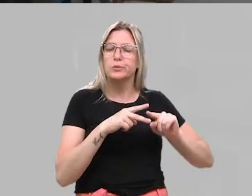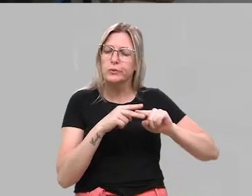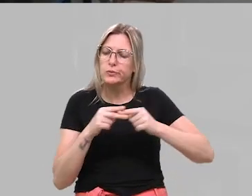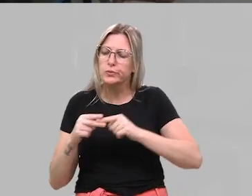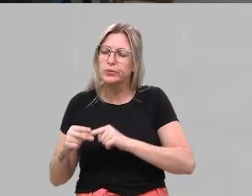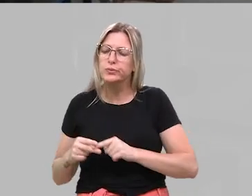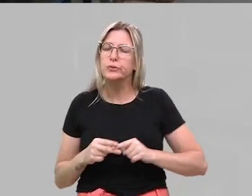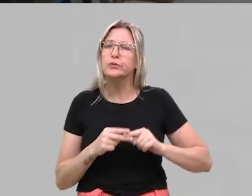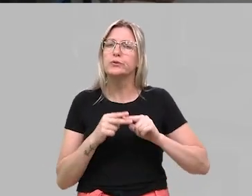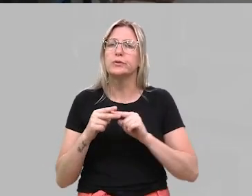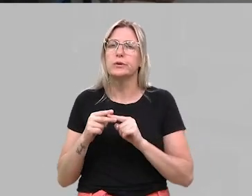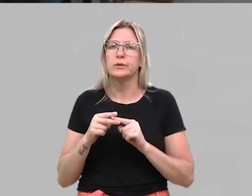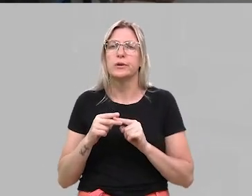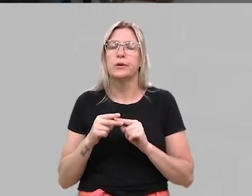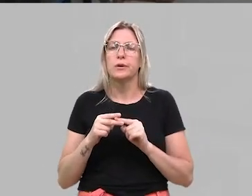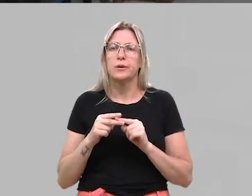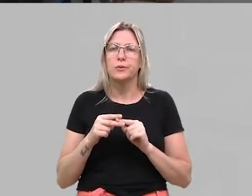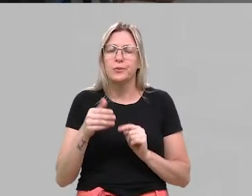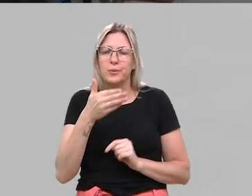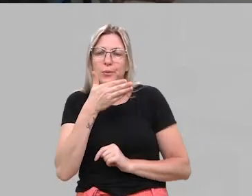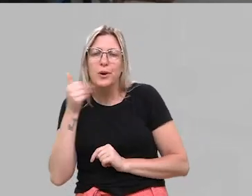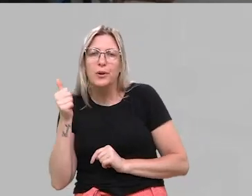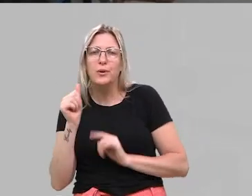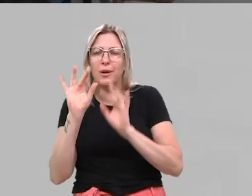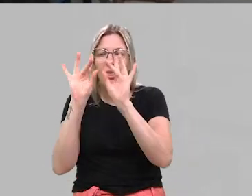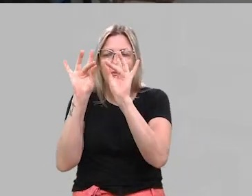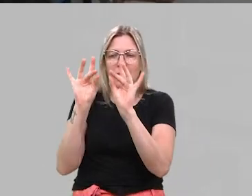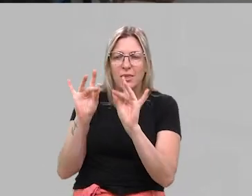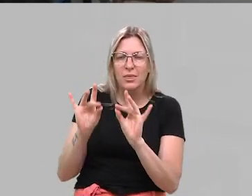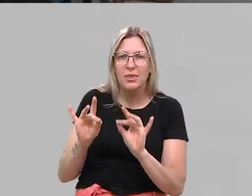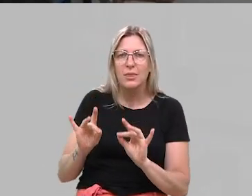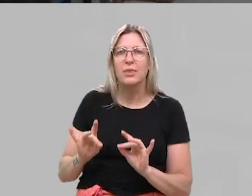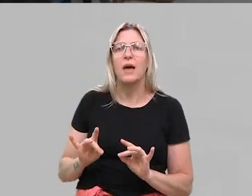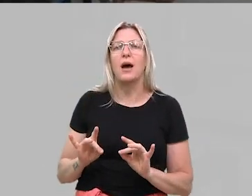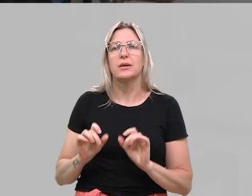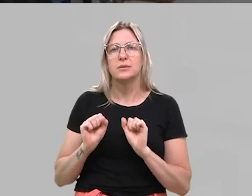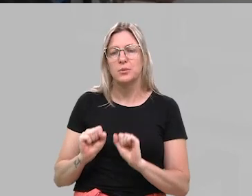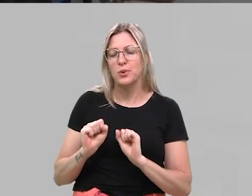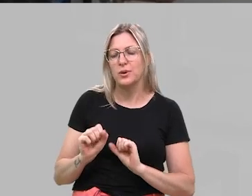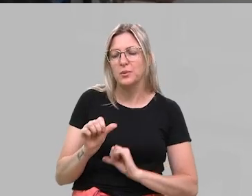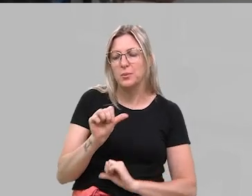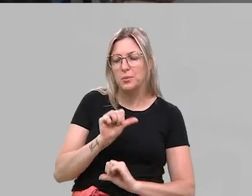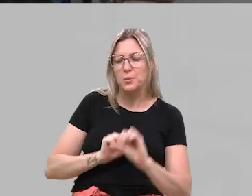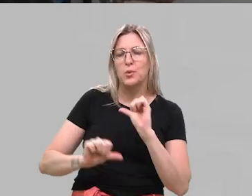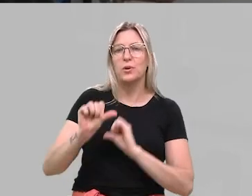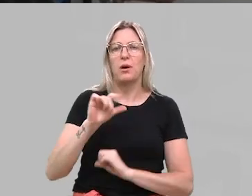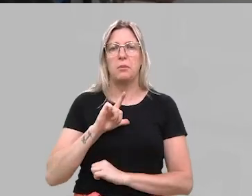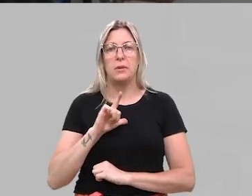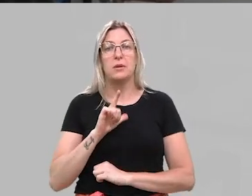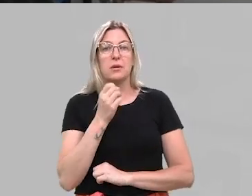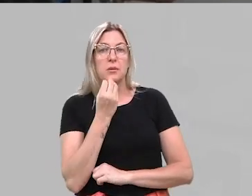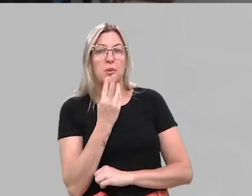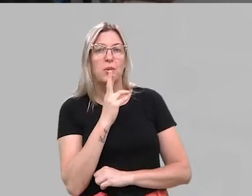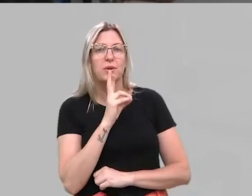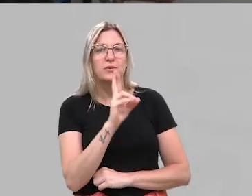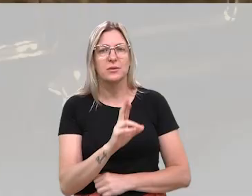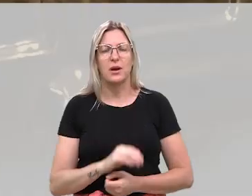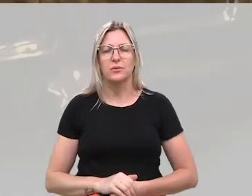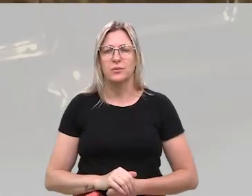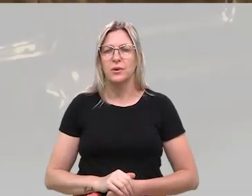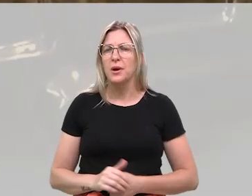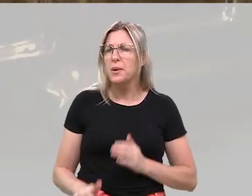que já estava bom e ainda mais aquilo que poderia, né, ser modificado para ter um bom